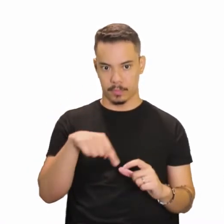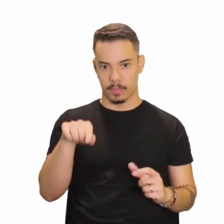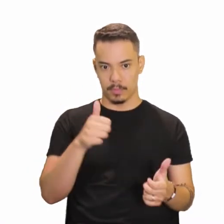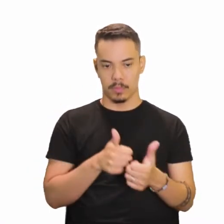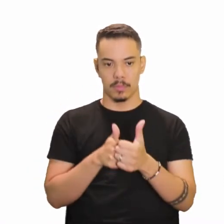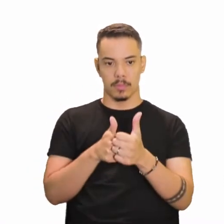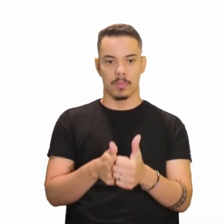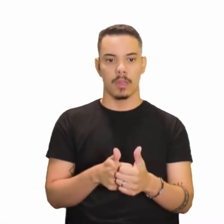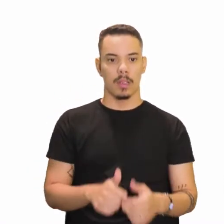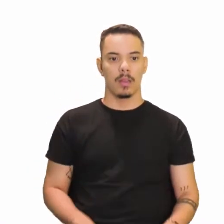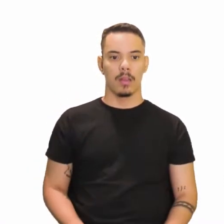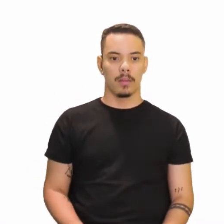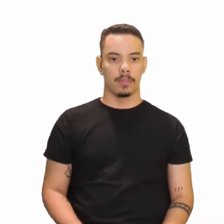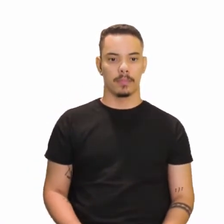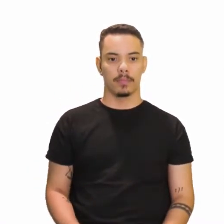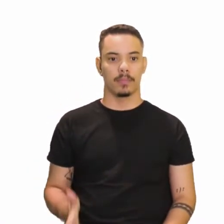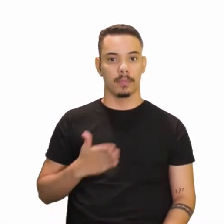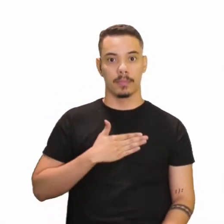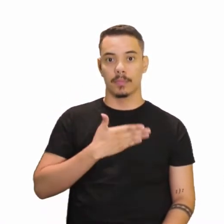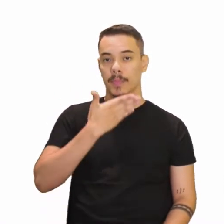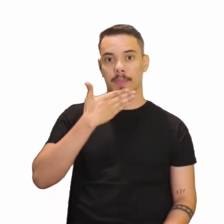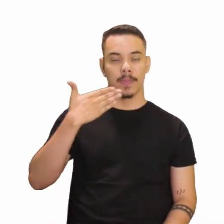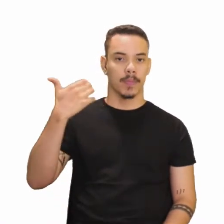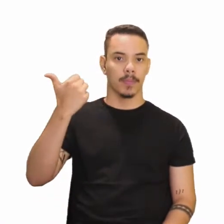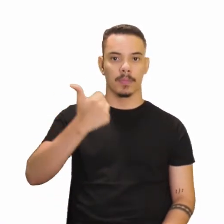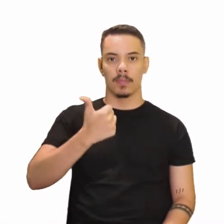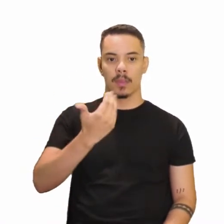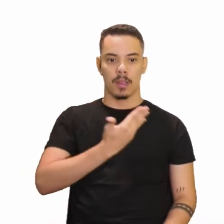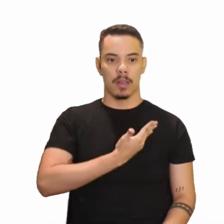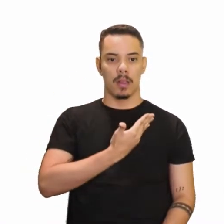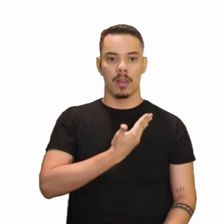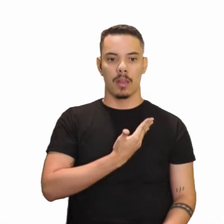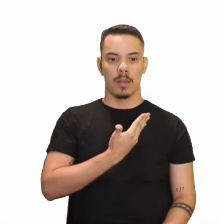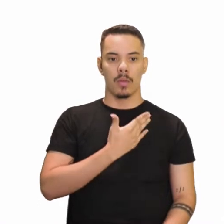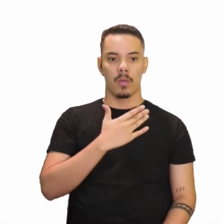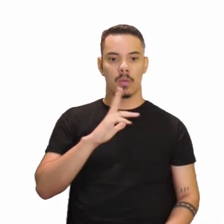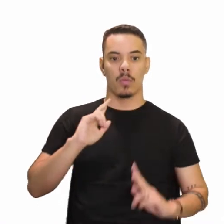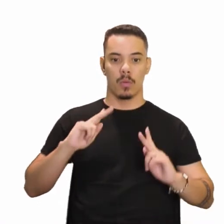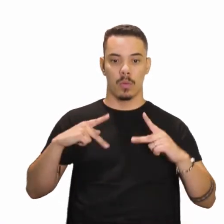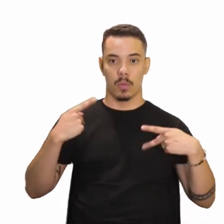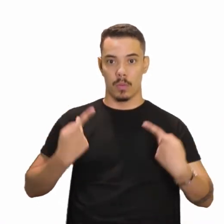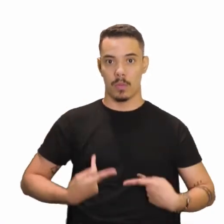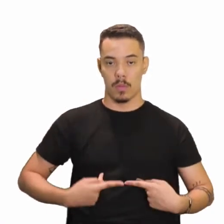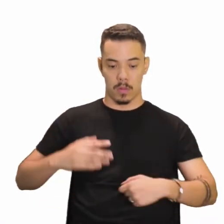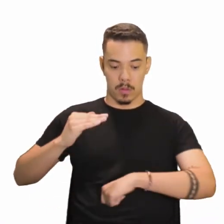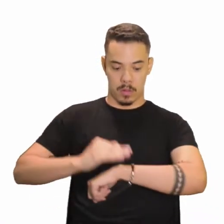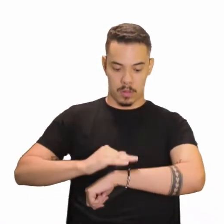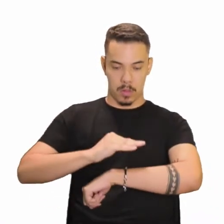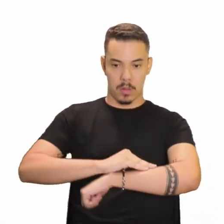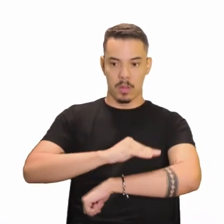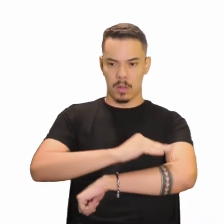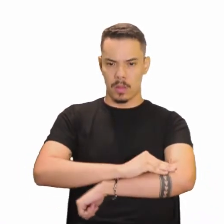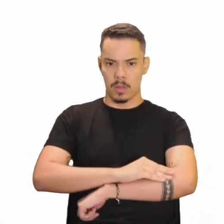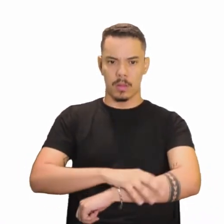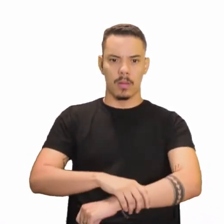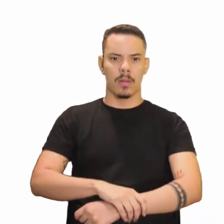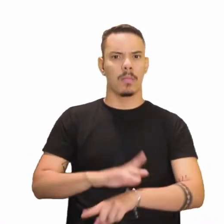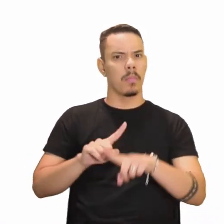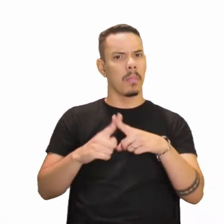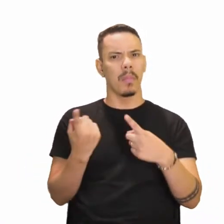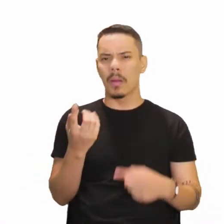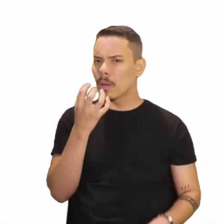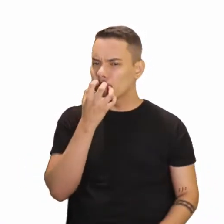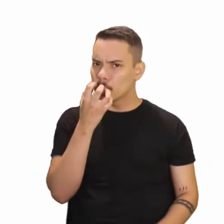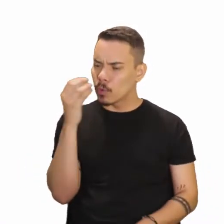para mim o melhor amigo do ser humano é o sapo mas o cachorro cuida da